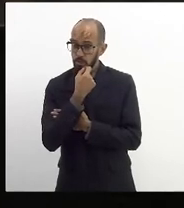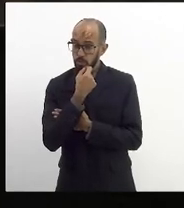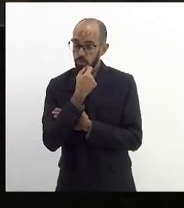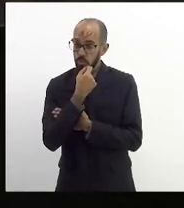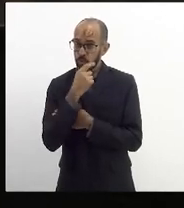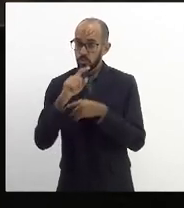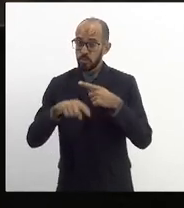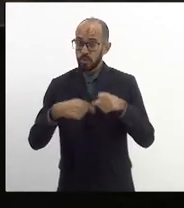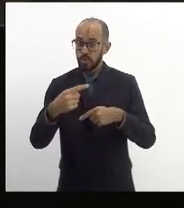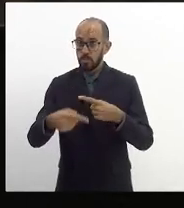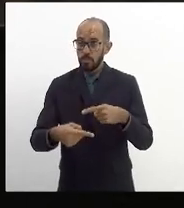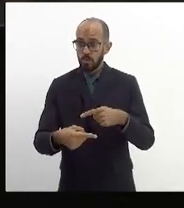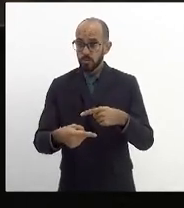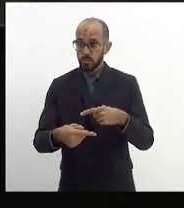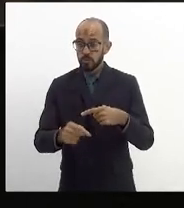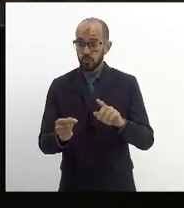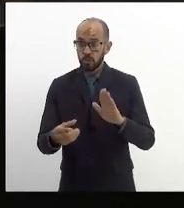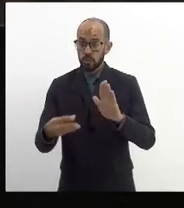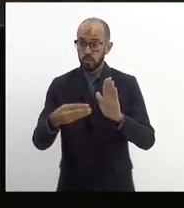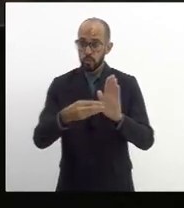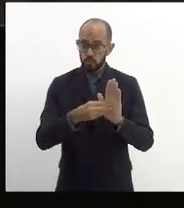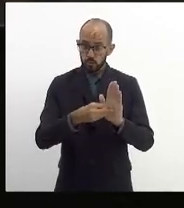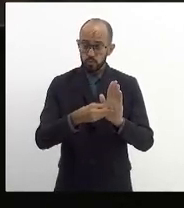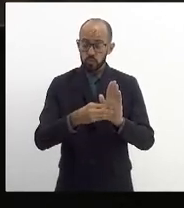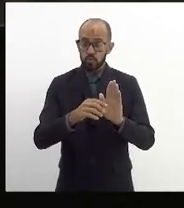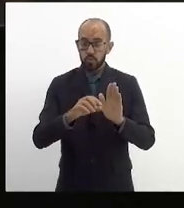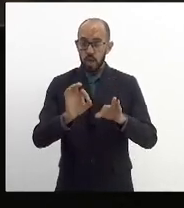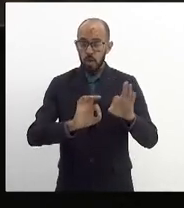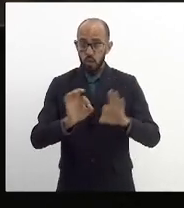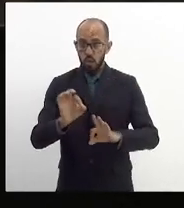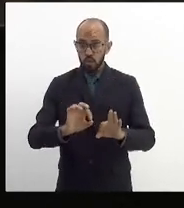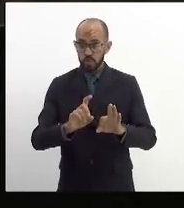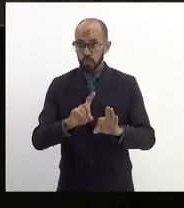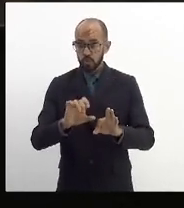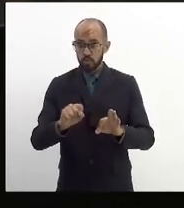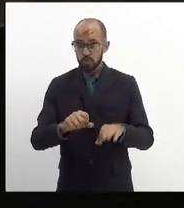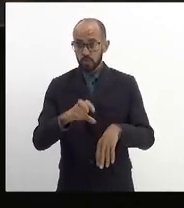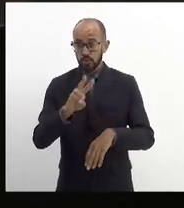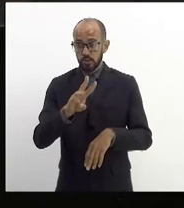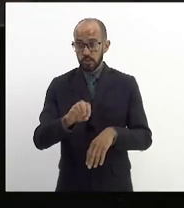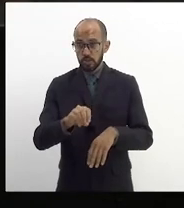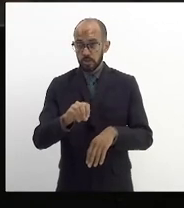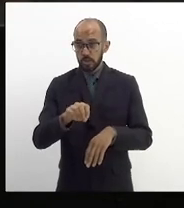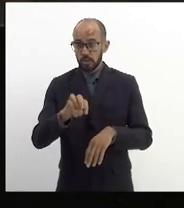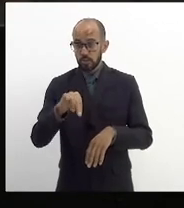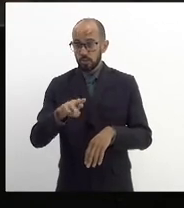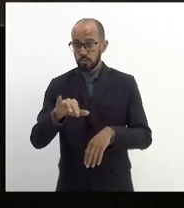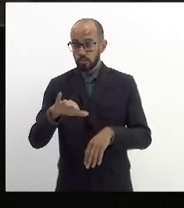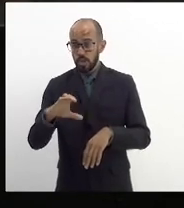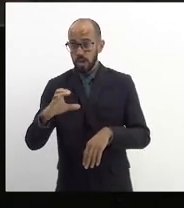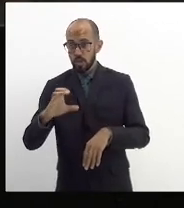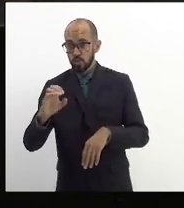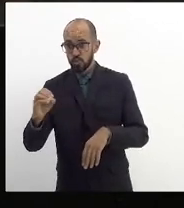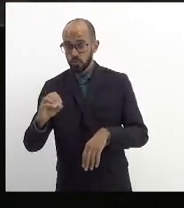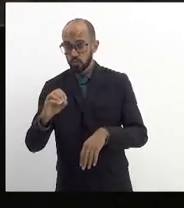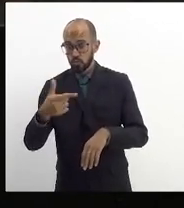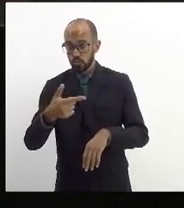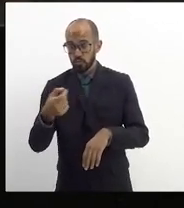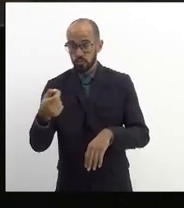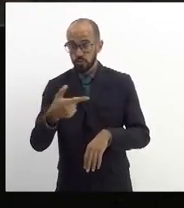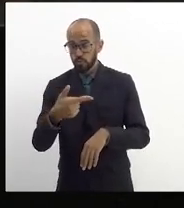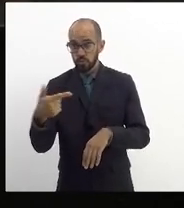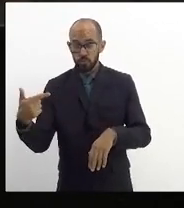colocamos aqui que foi incluído na ordem do dia somente em 30 de março de 22 exatamente Porque